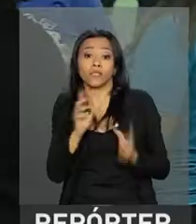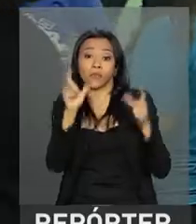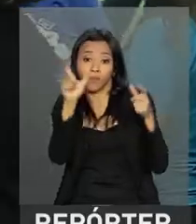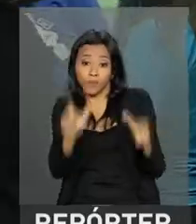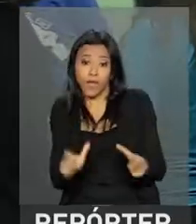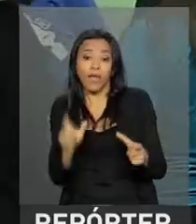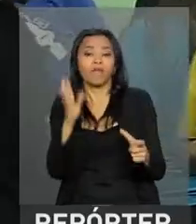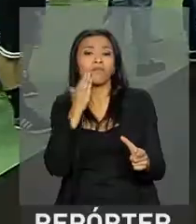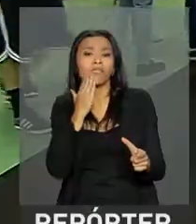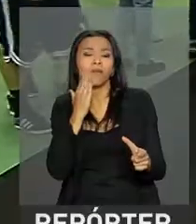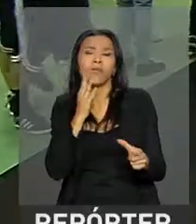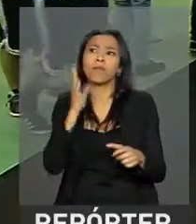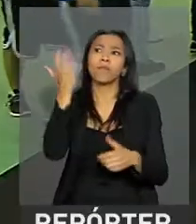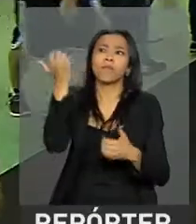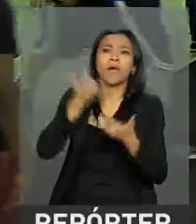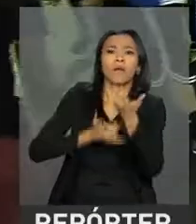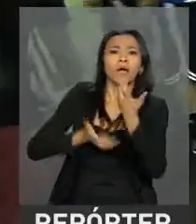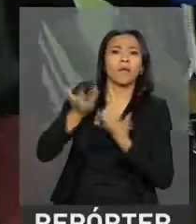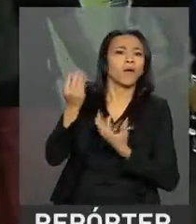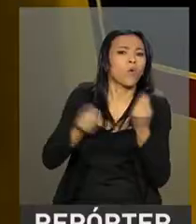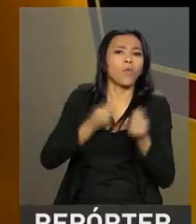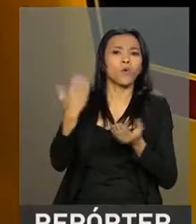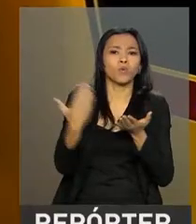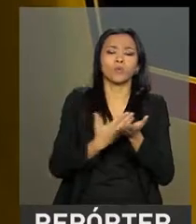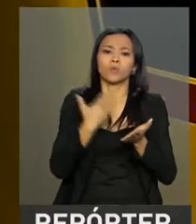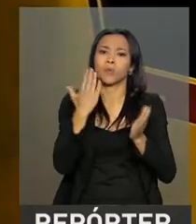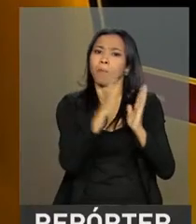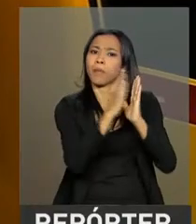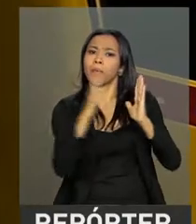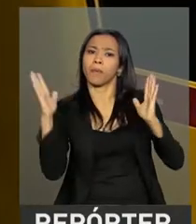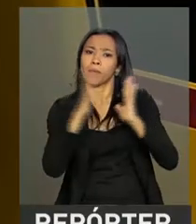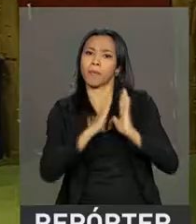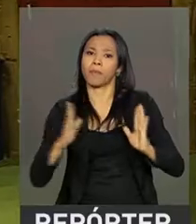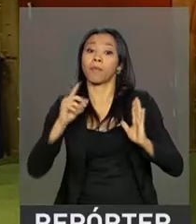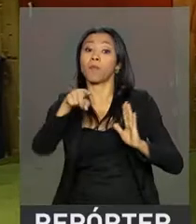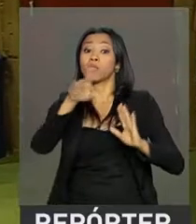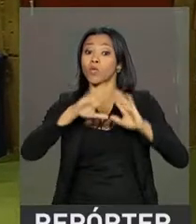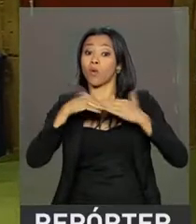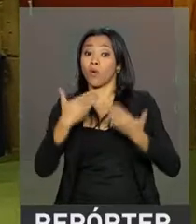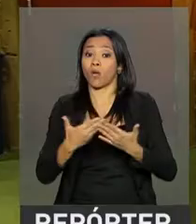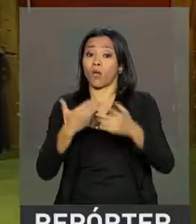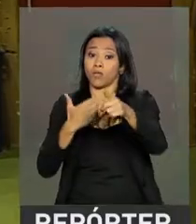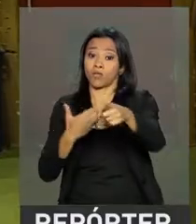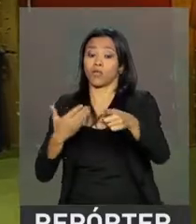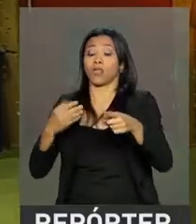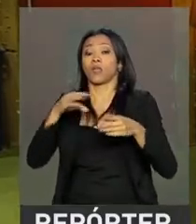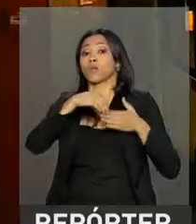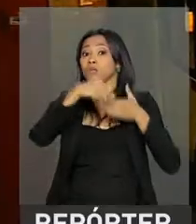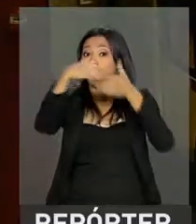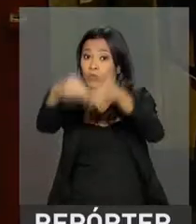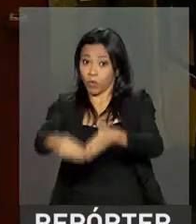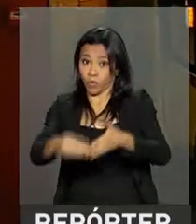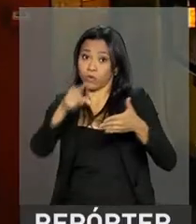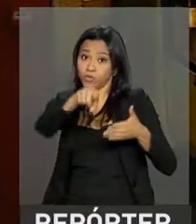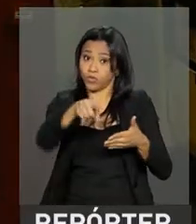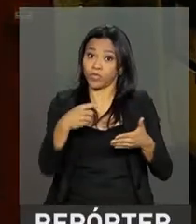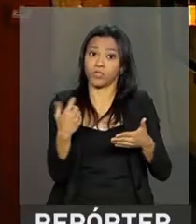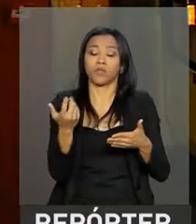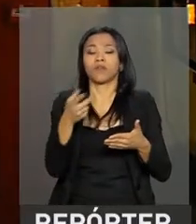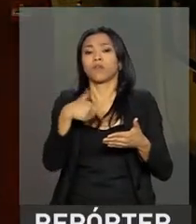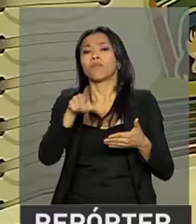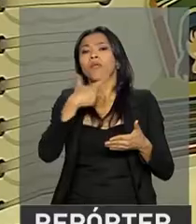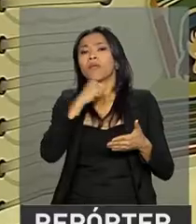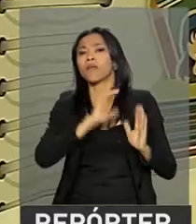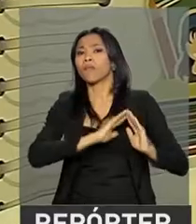vai poder saber mais sobre os programas do fundo, como o Caminho da Escola, que garante transporte diário para estudantes de